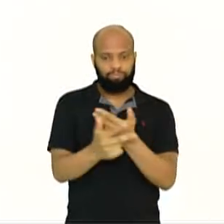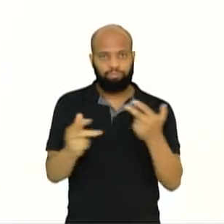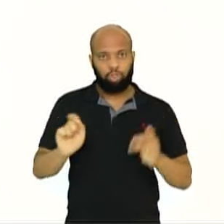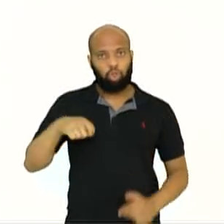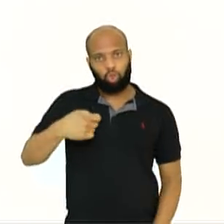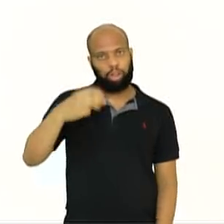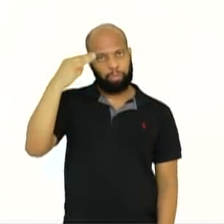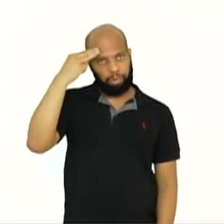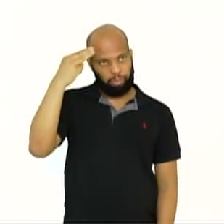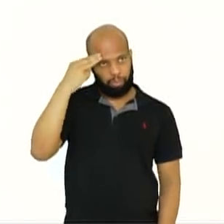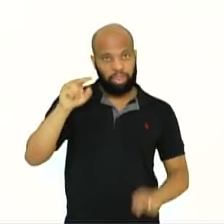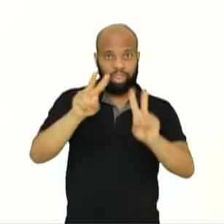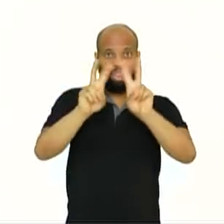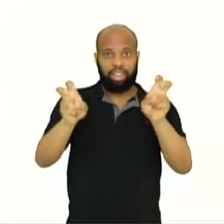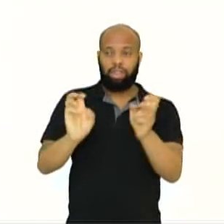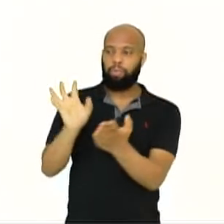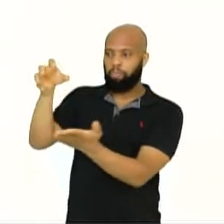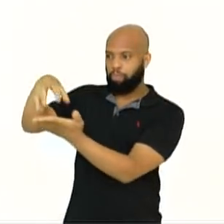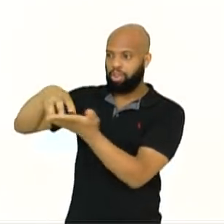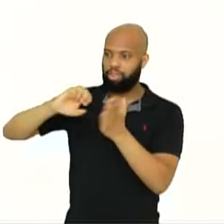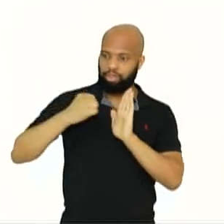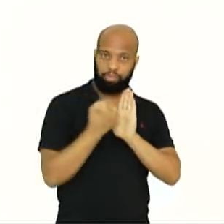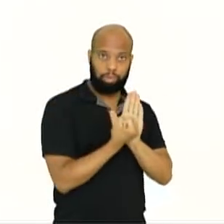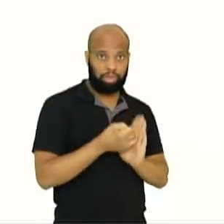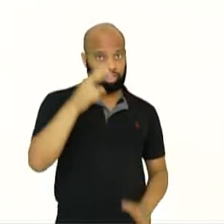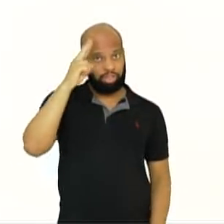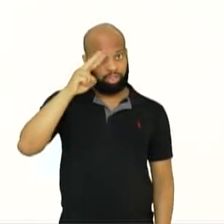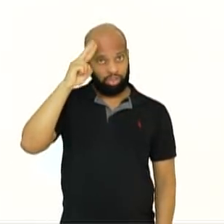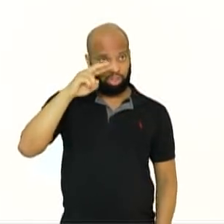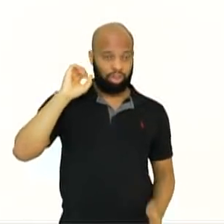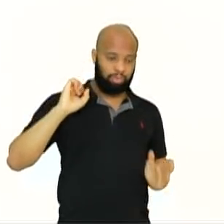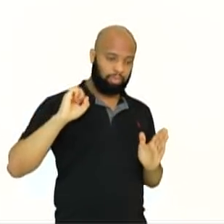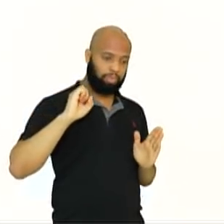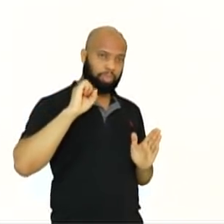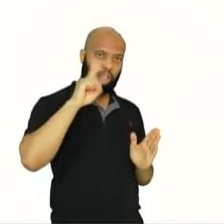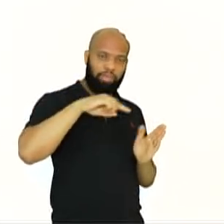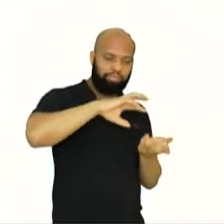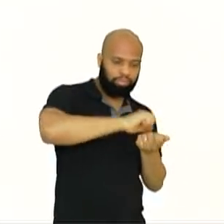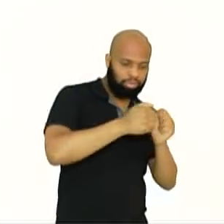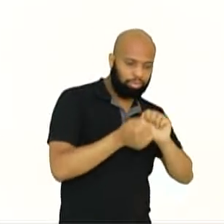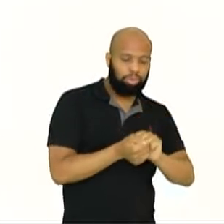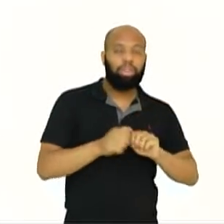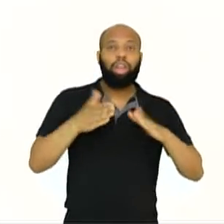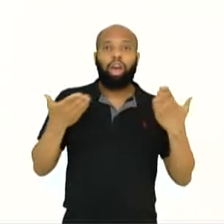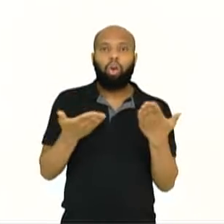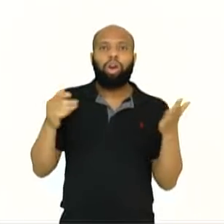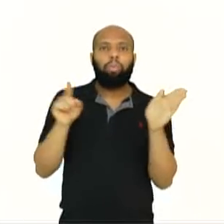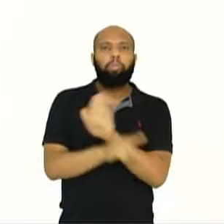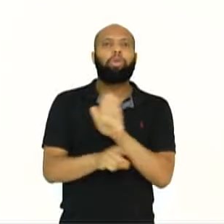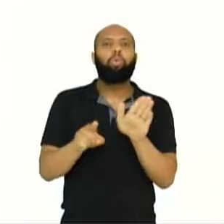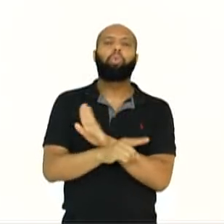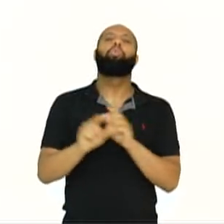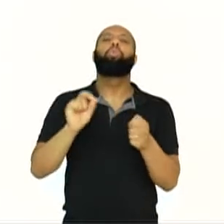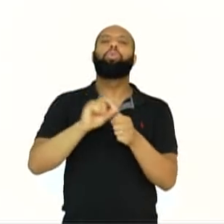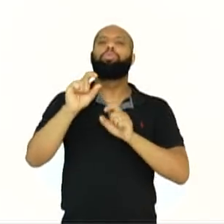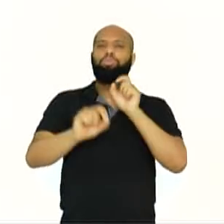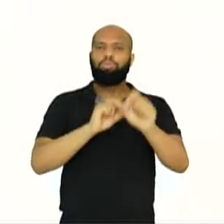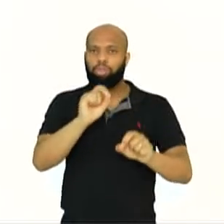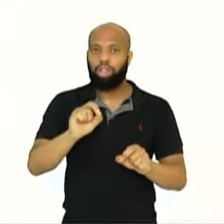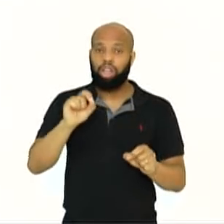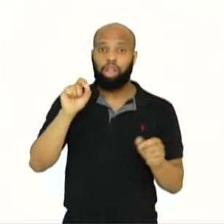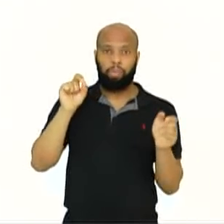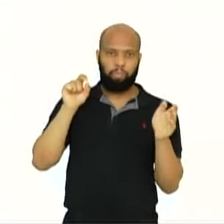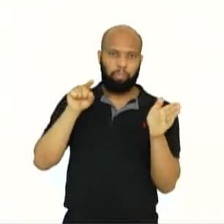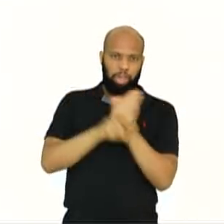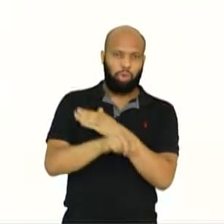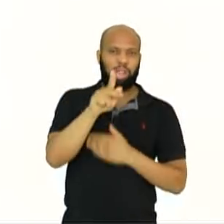memória. Nosso tema é patrimônio histórico material. E aí uma das perguntas que a gente vai, inclusive, fazer para a professora arqueóloga, né, a professora